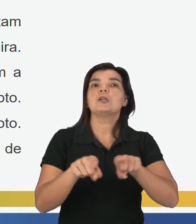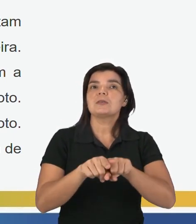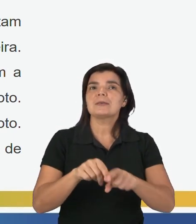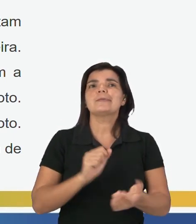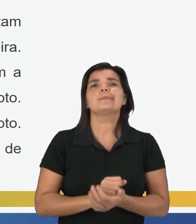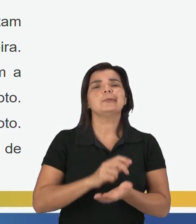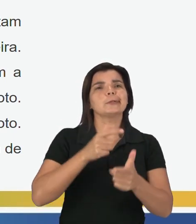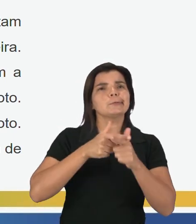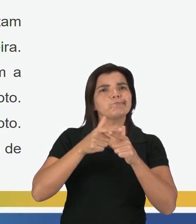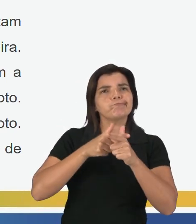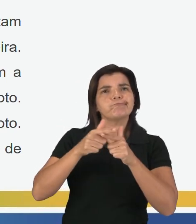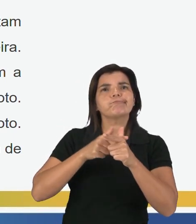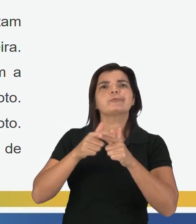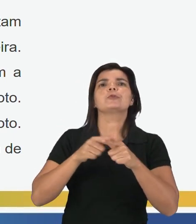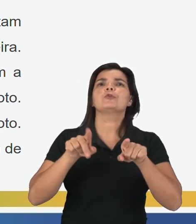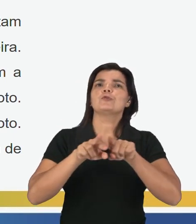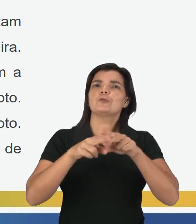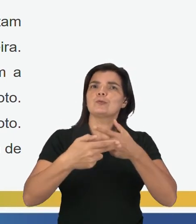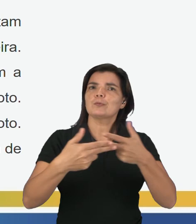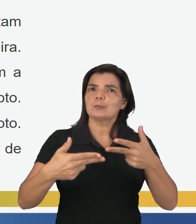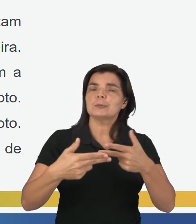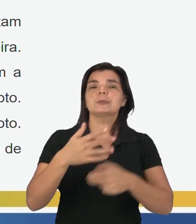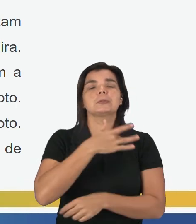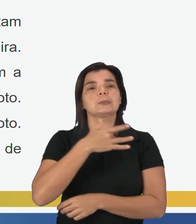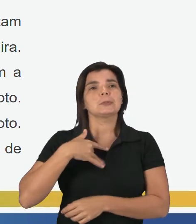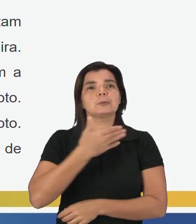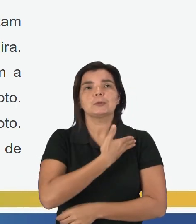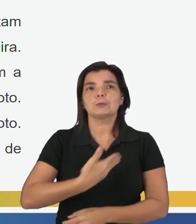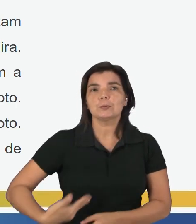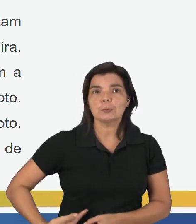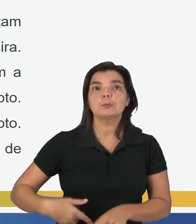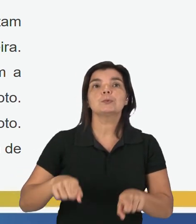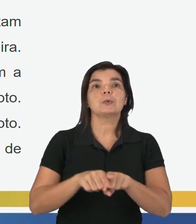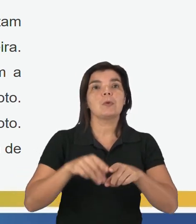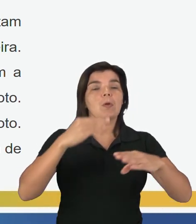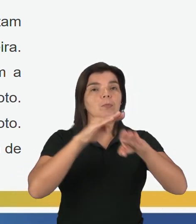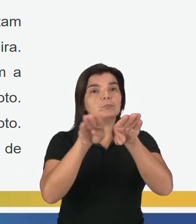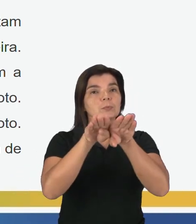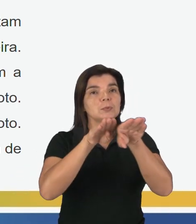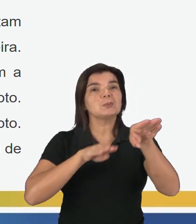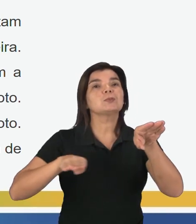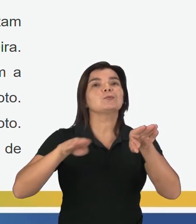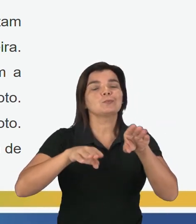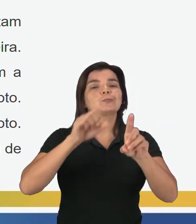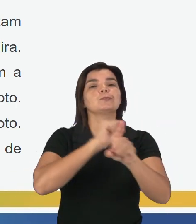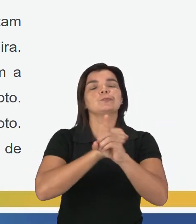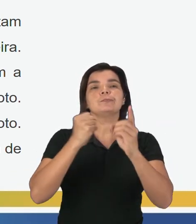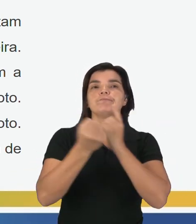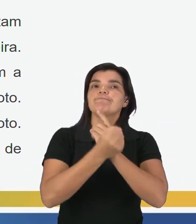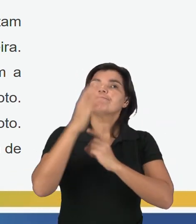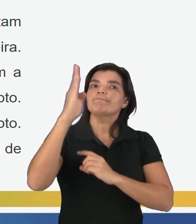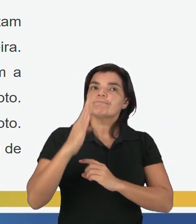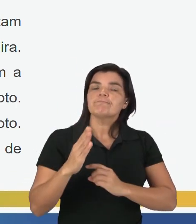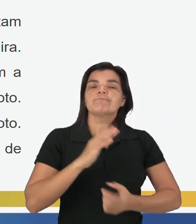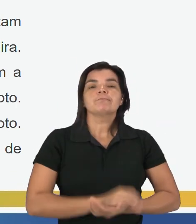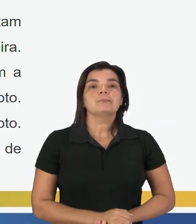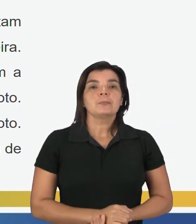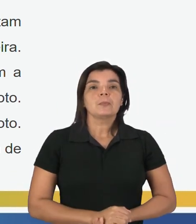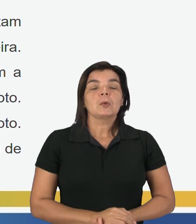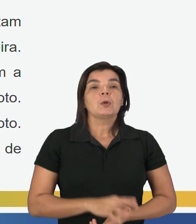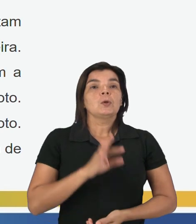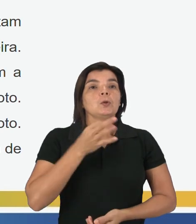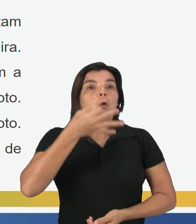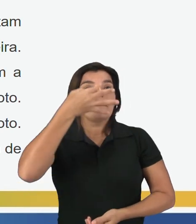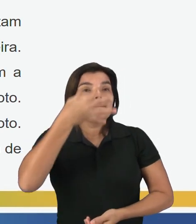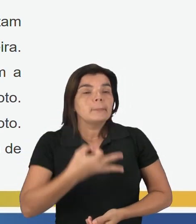esgoto. Isso impacta em diversos índices relacionados à saúde pública e é uma marca da desigualdade na